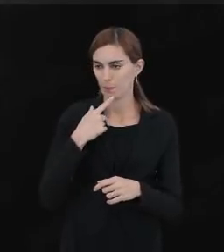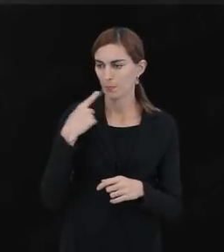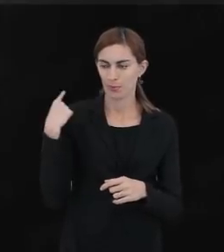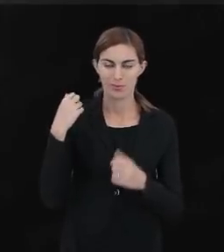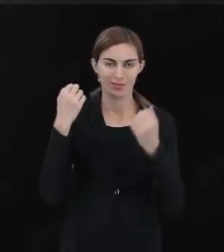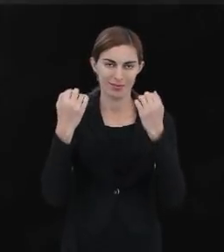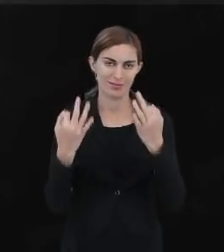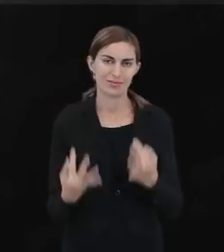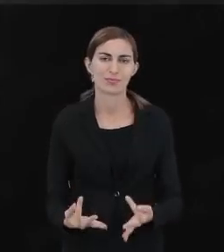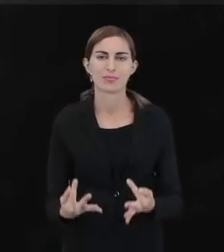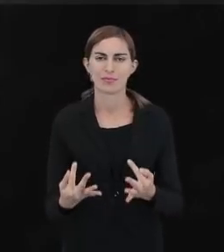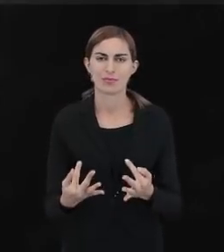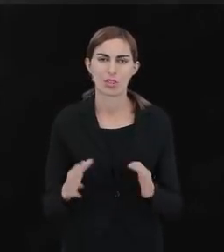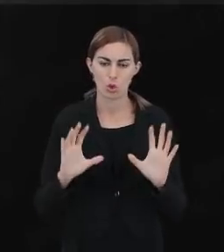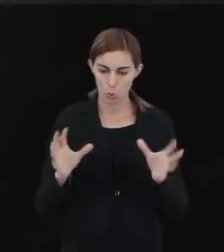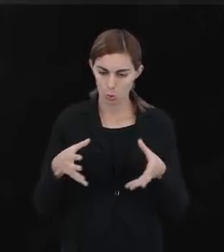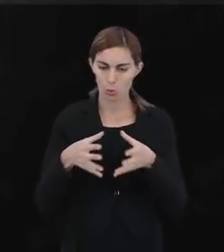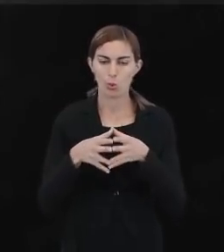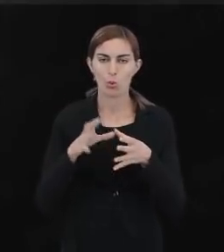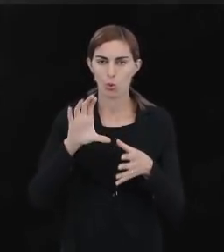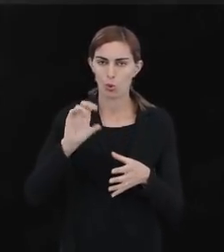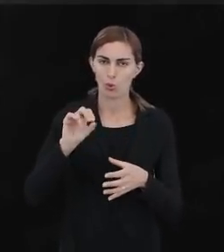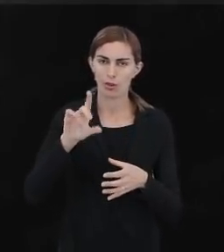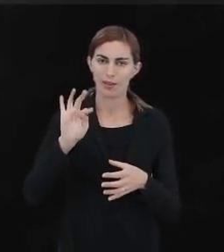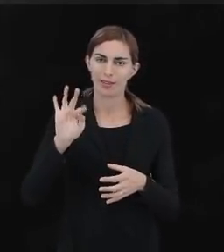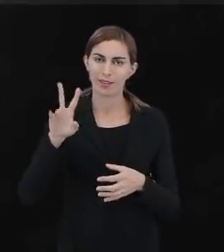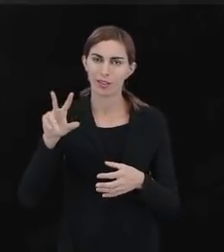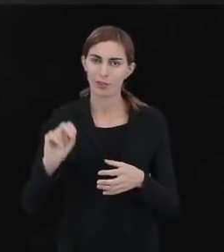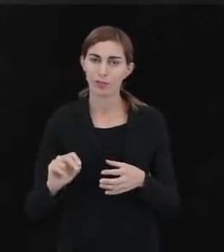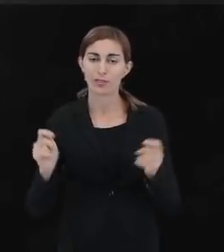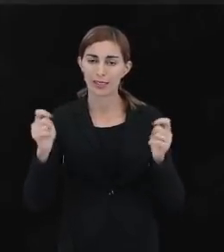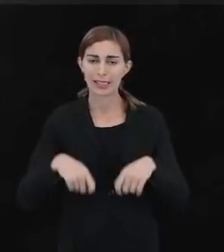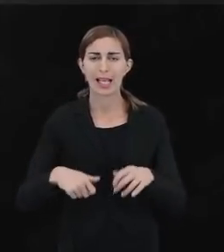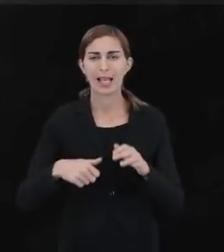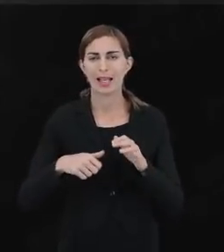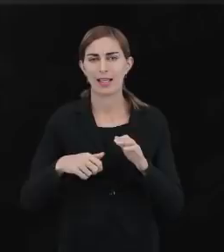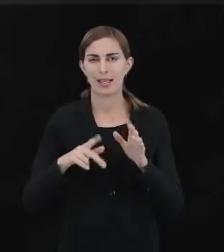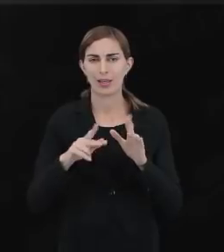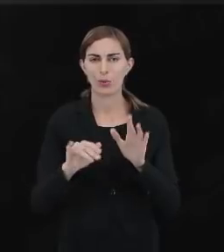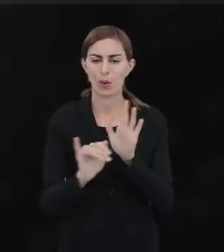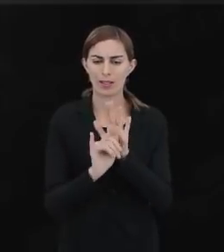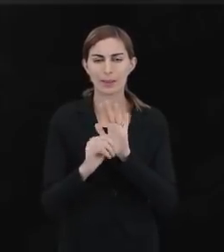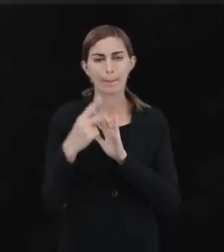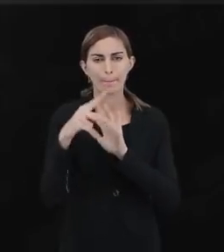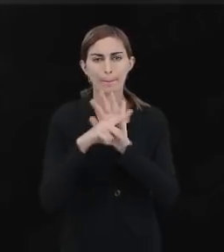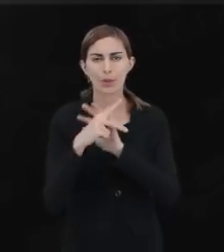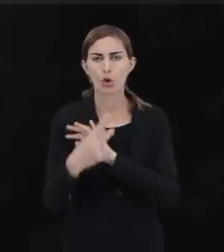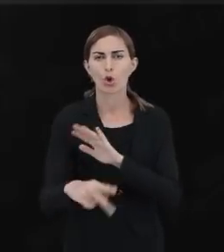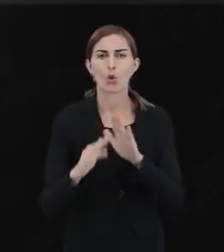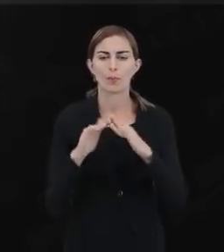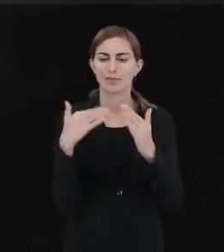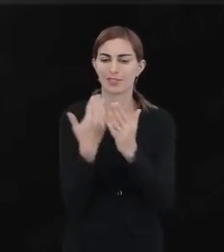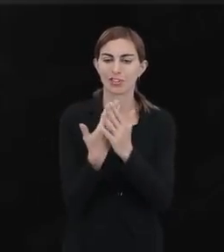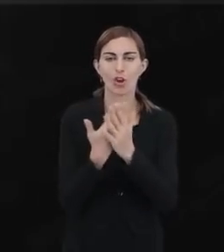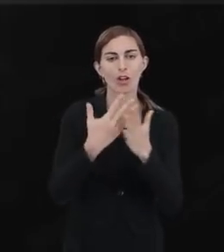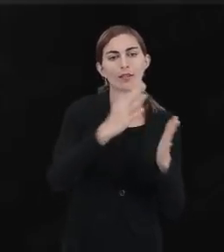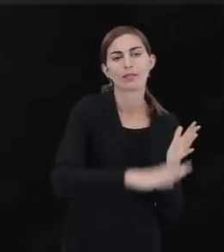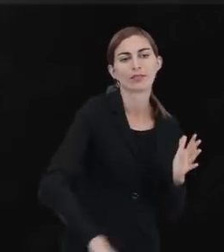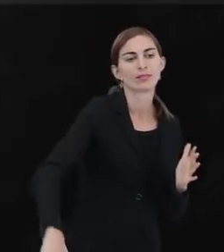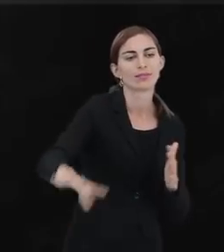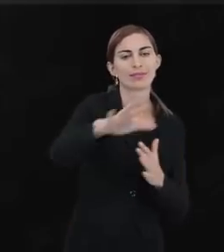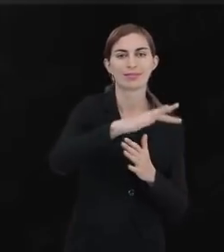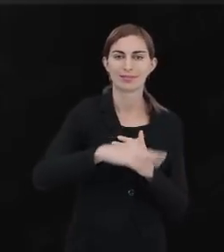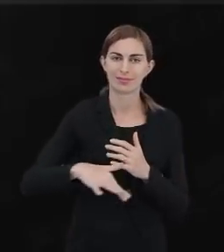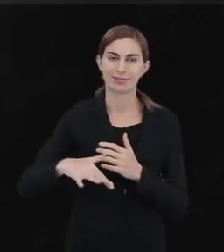citou esse coletivo ele da identidade da escola né aquele território é